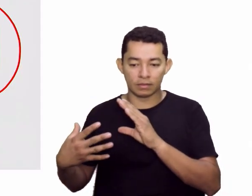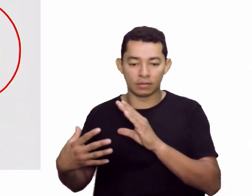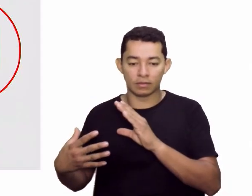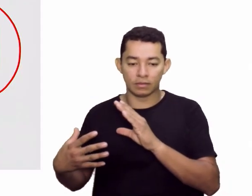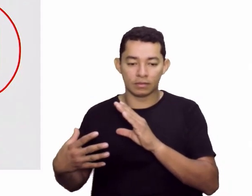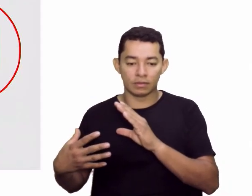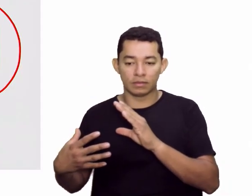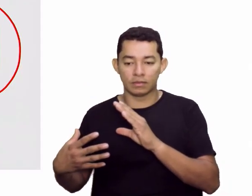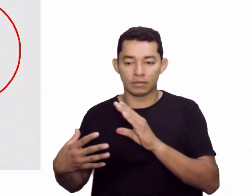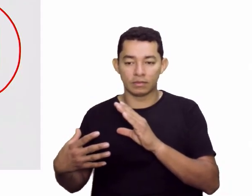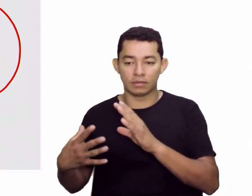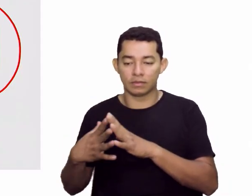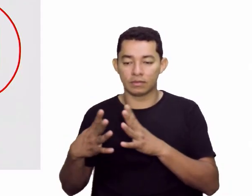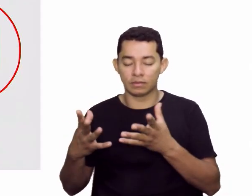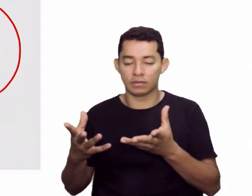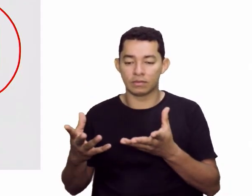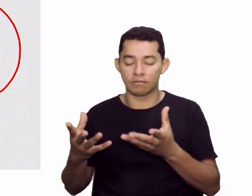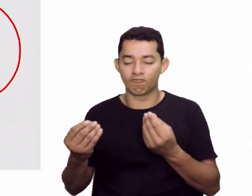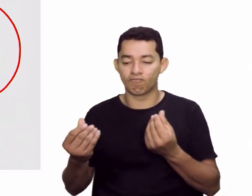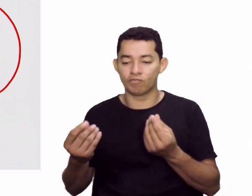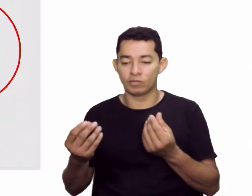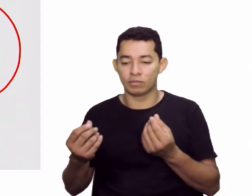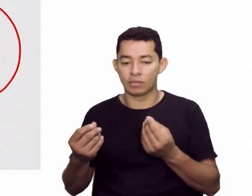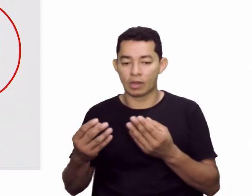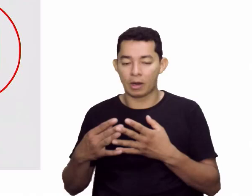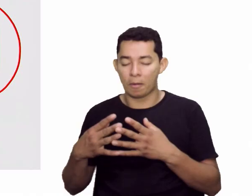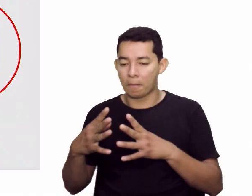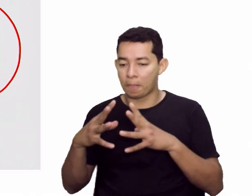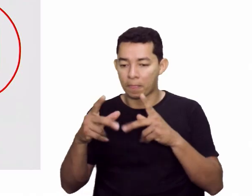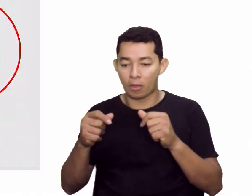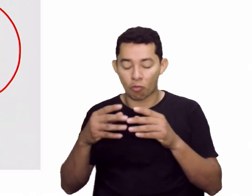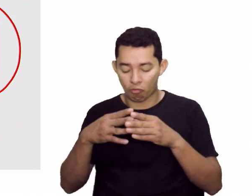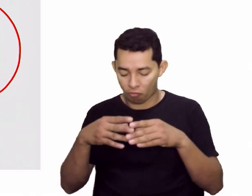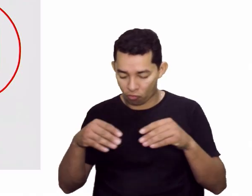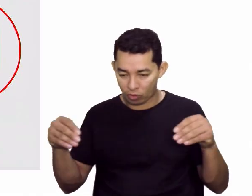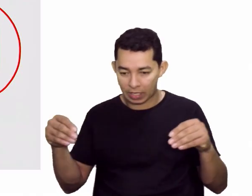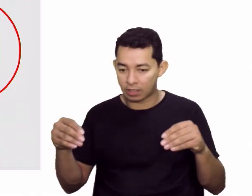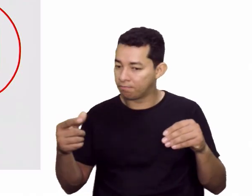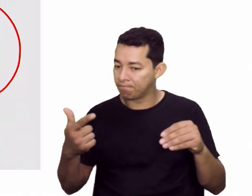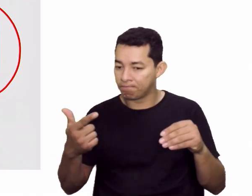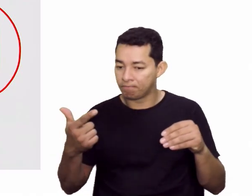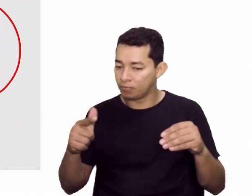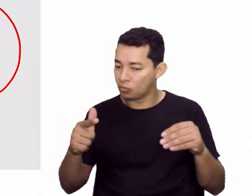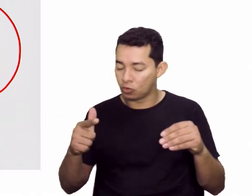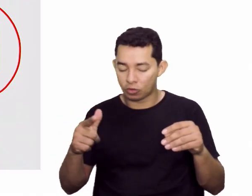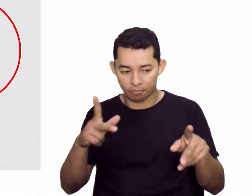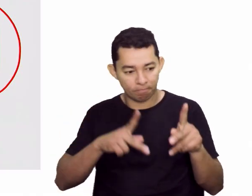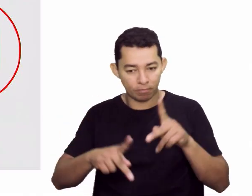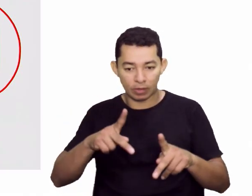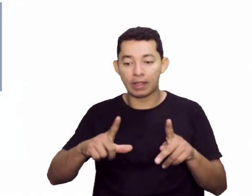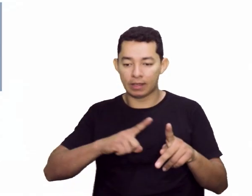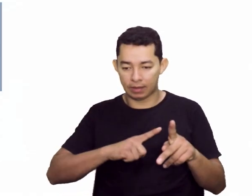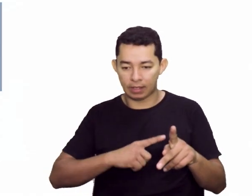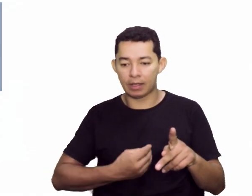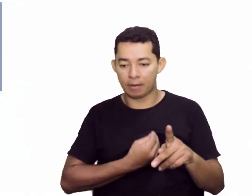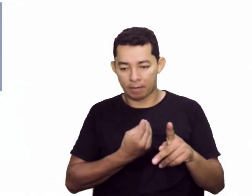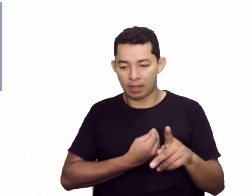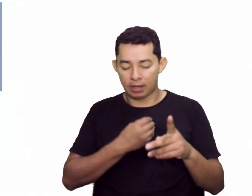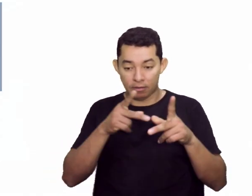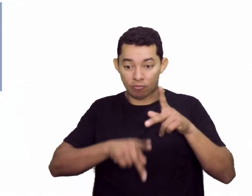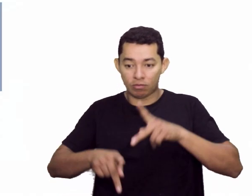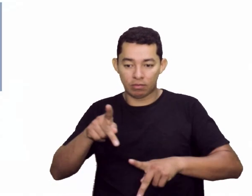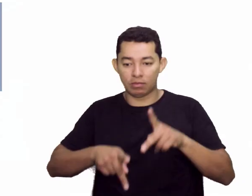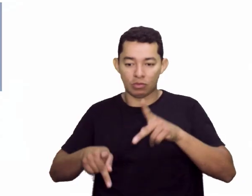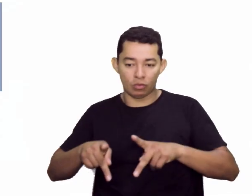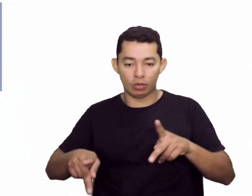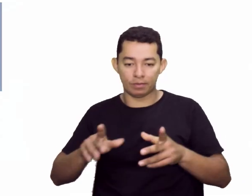não tem assim, fica tudo vazio se não tiver gente lá para participar, ok? Então, seguindo